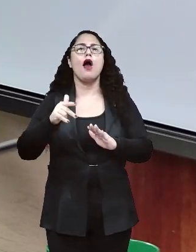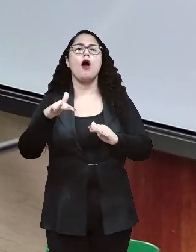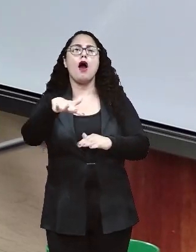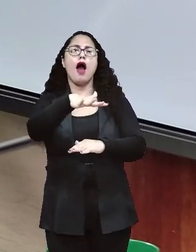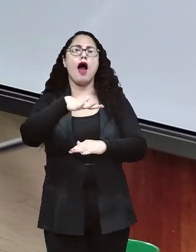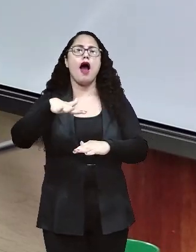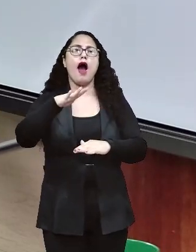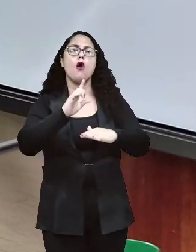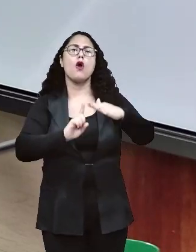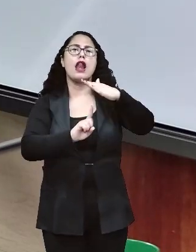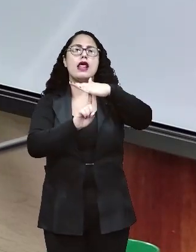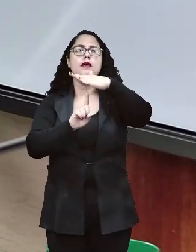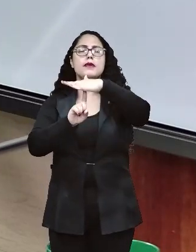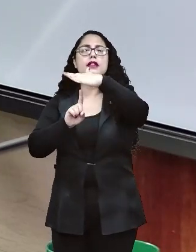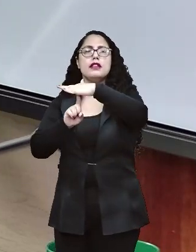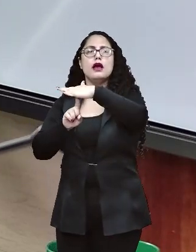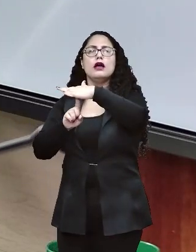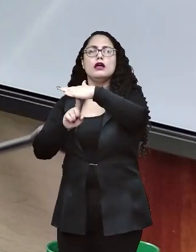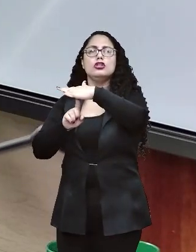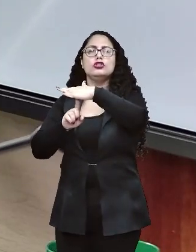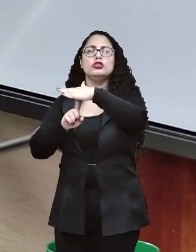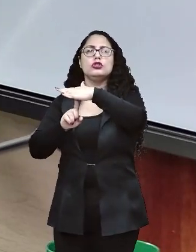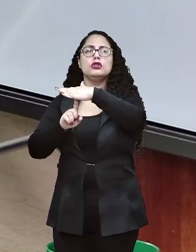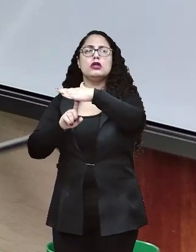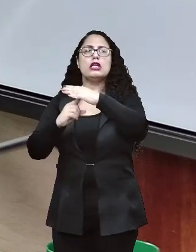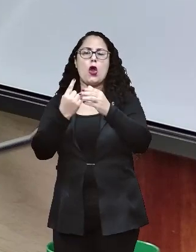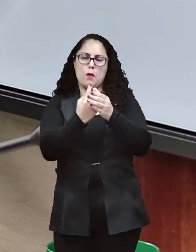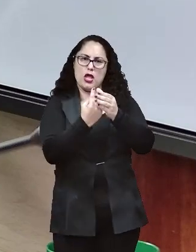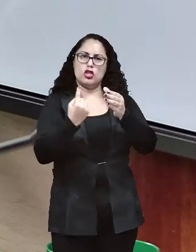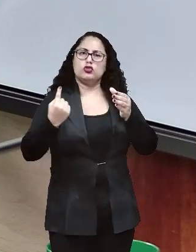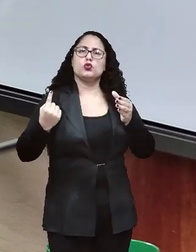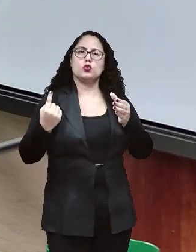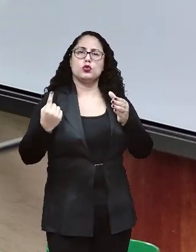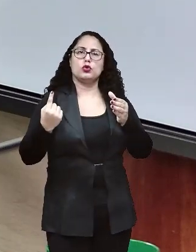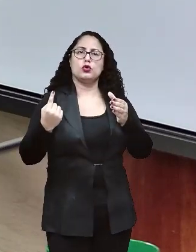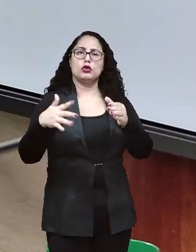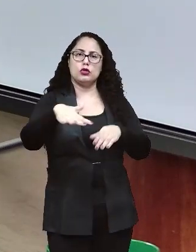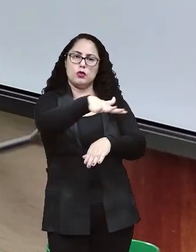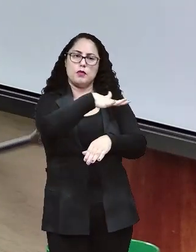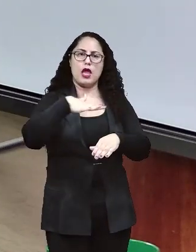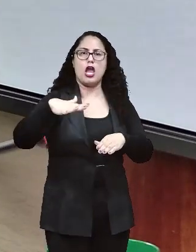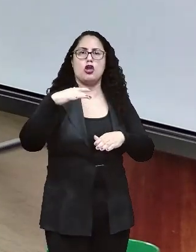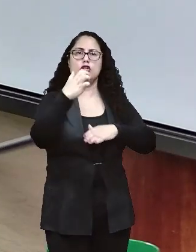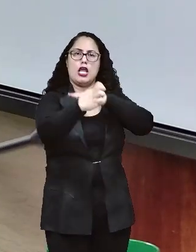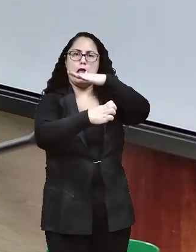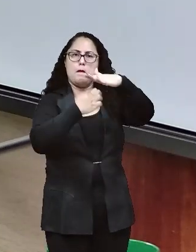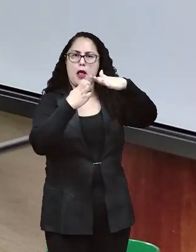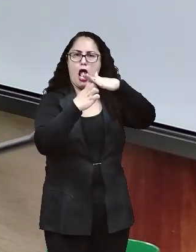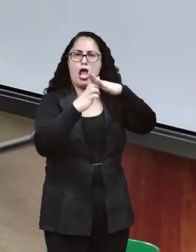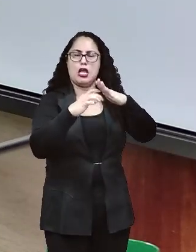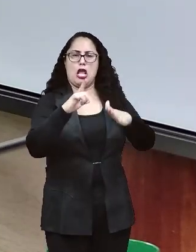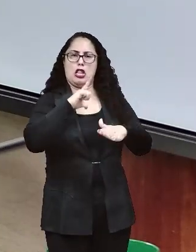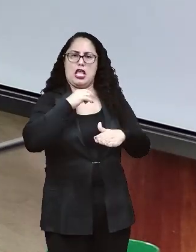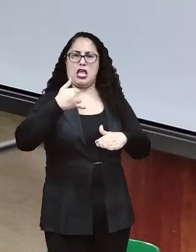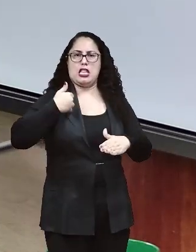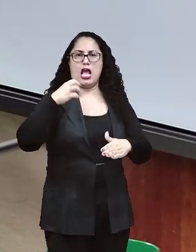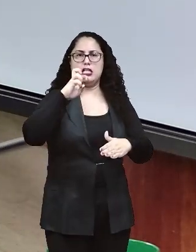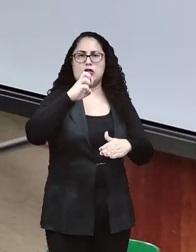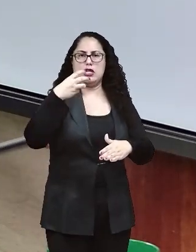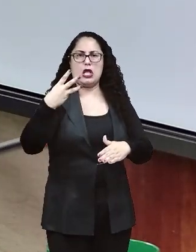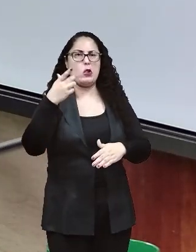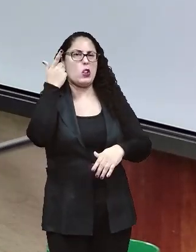algo limitante de que eu me exclua, né, por exemplo, do meio organizacional. Porque eu tenho 53